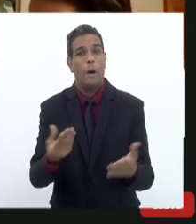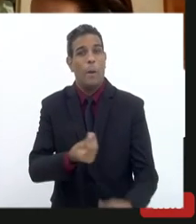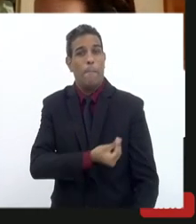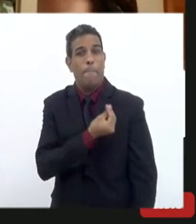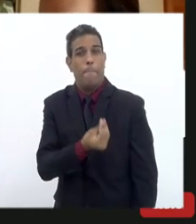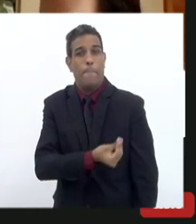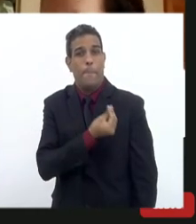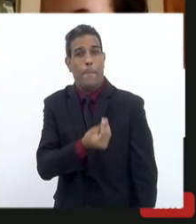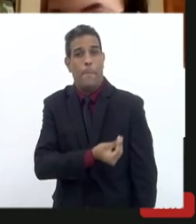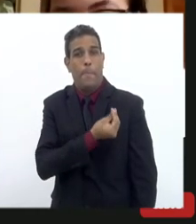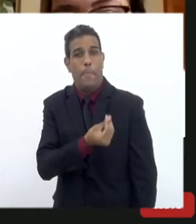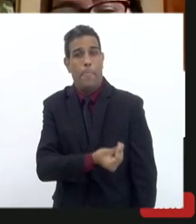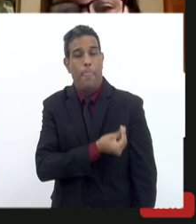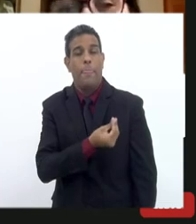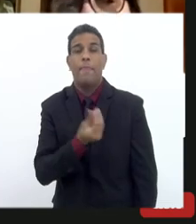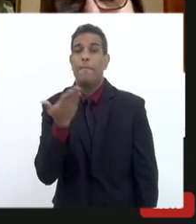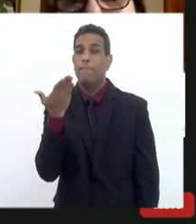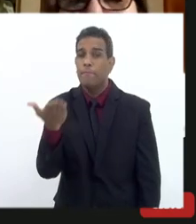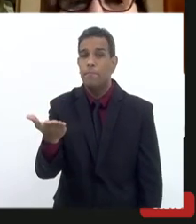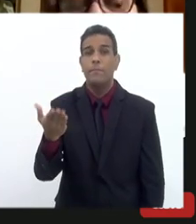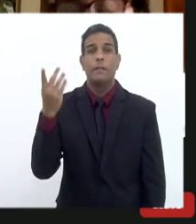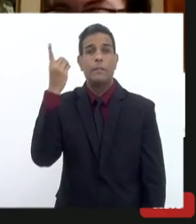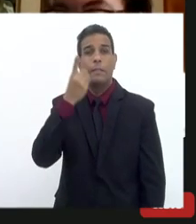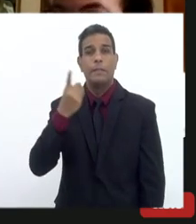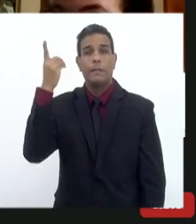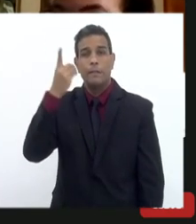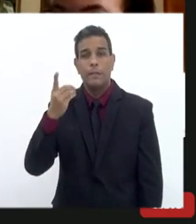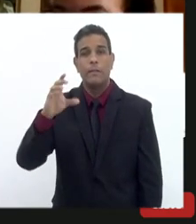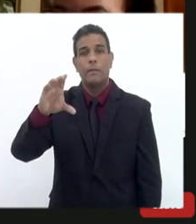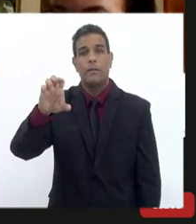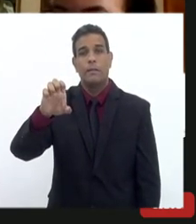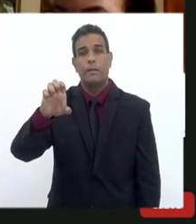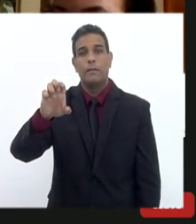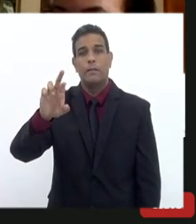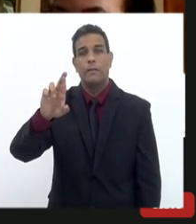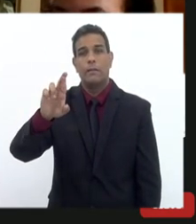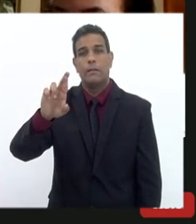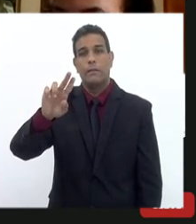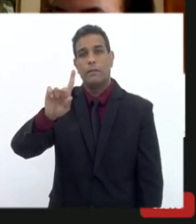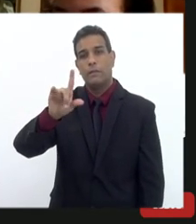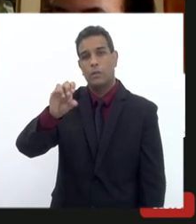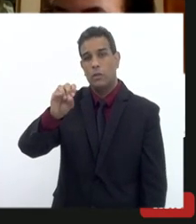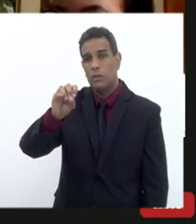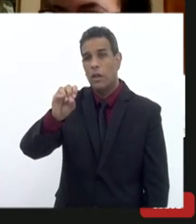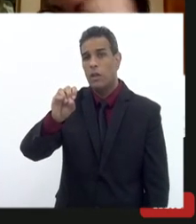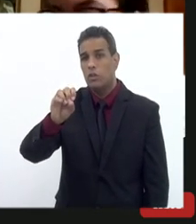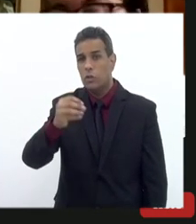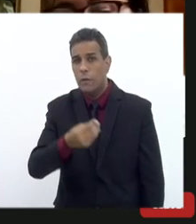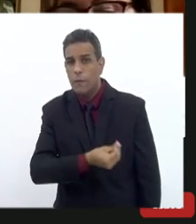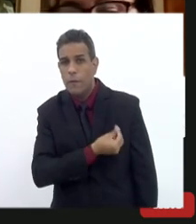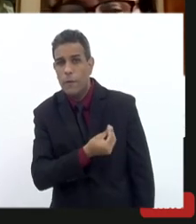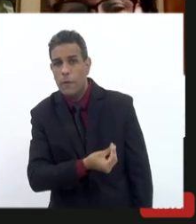dos deputados. O deputado Sérgio Fernandes se encontra ou teve que sair?